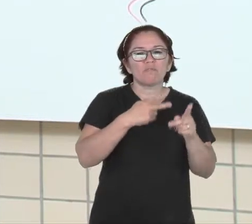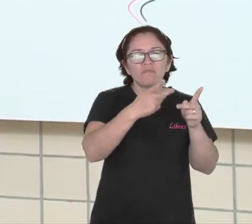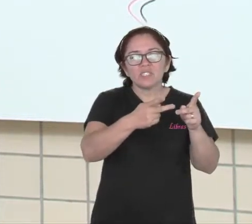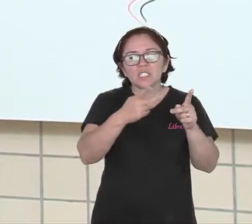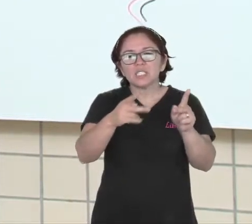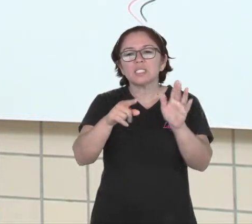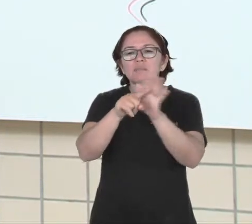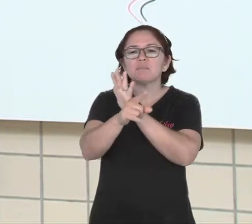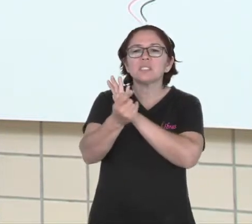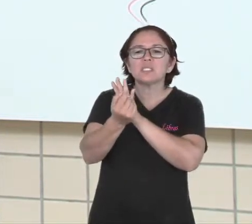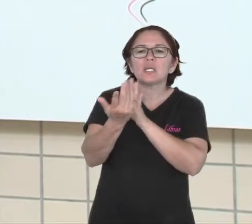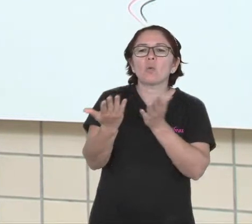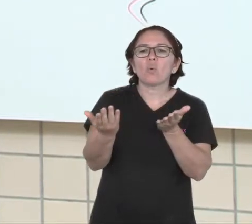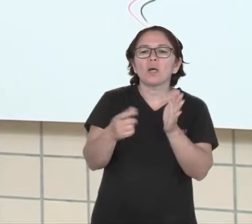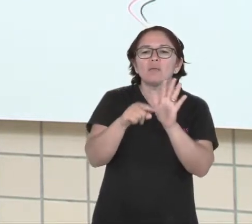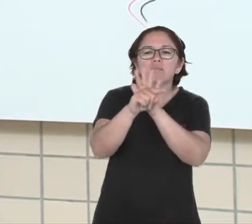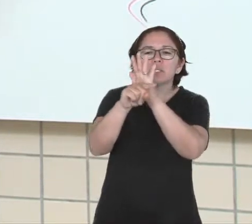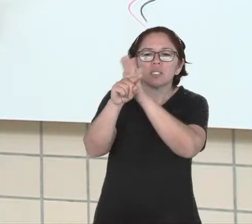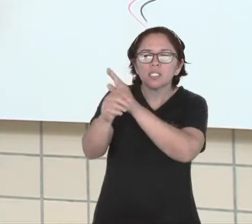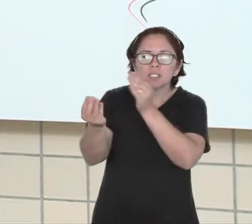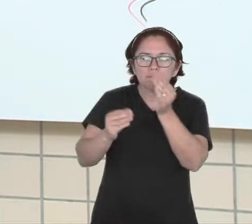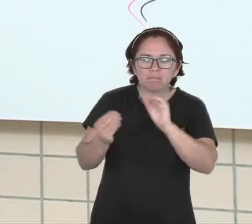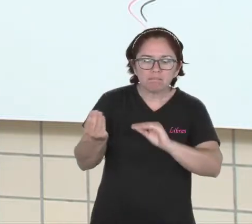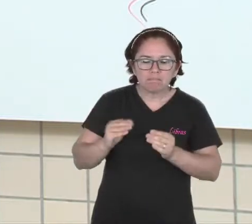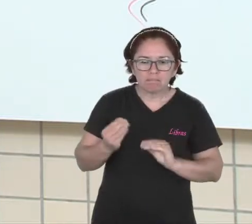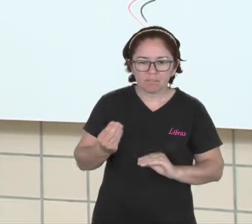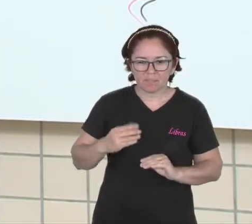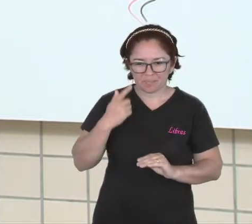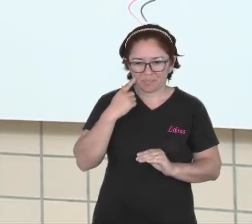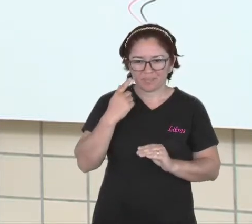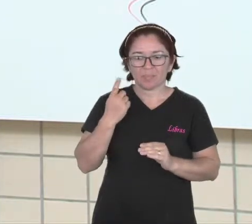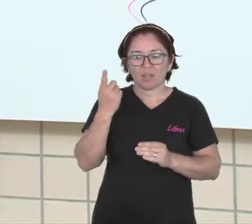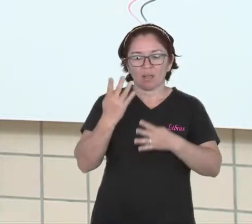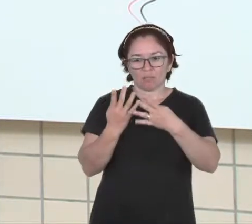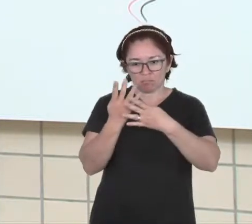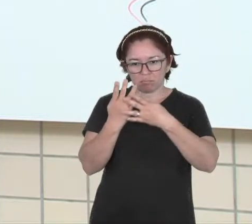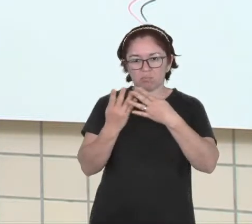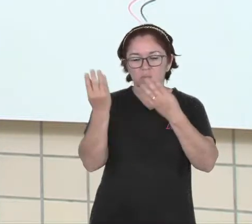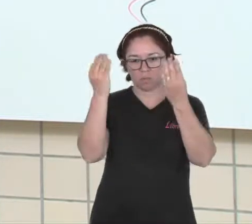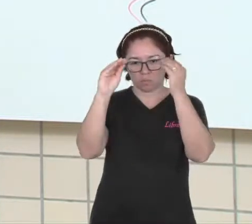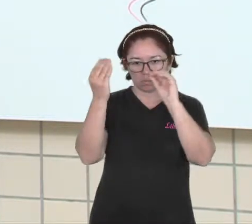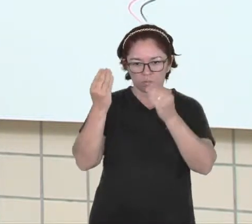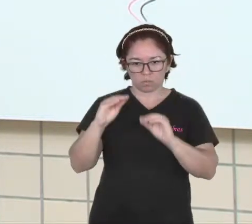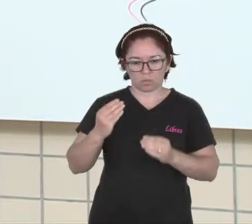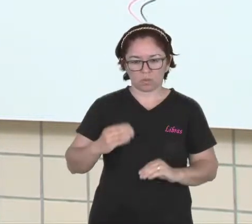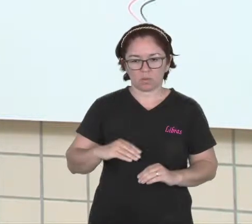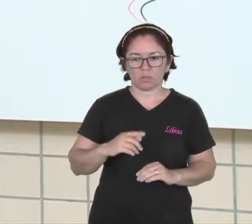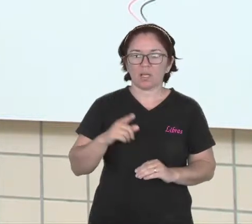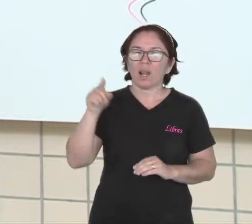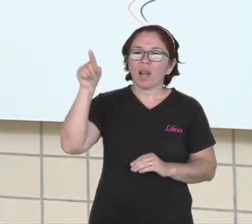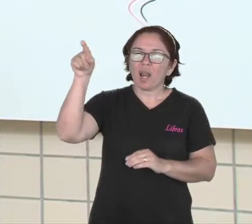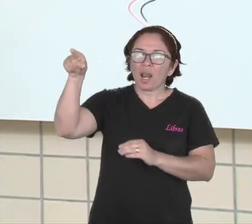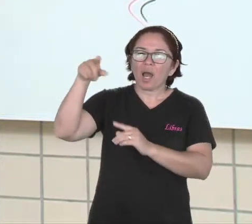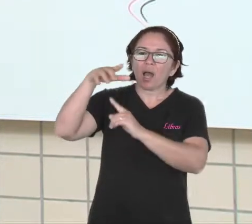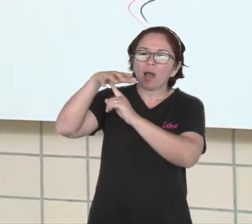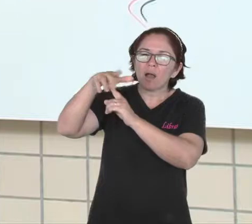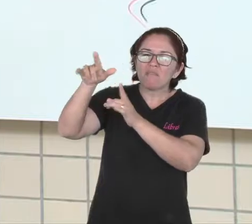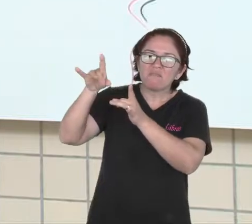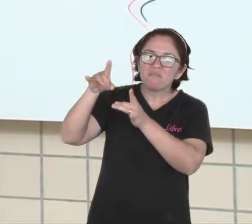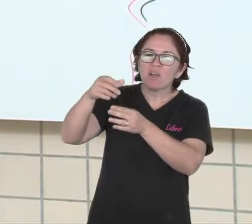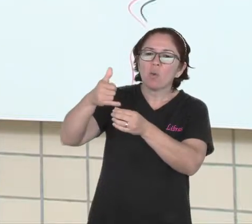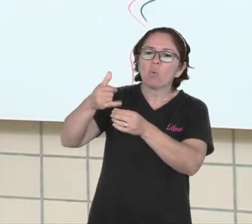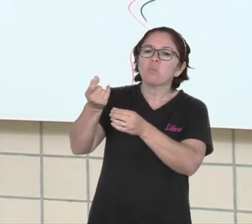postos, mas lá você encontra toda a média, o valor mais alto e o valor mais baixo do combustível para toda a cidade. Então, por que fazer isso